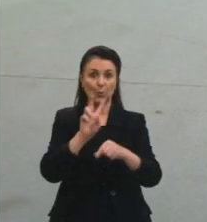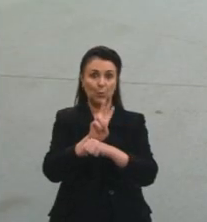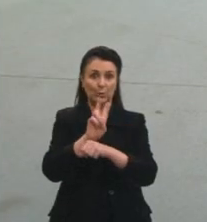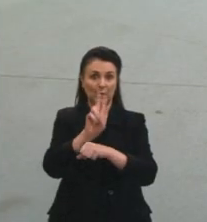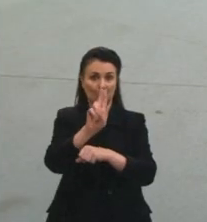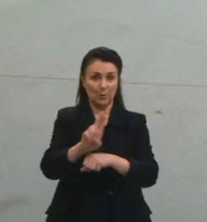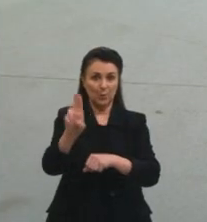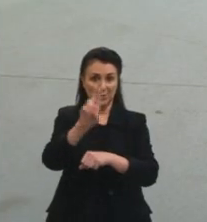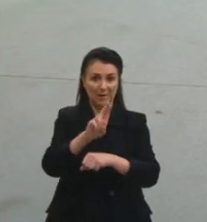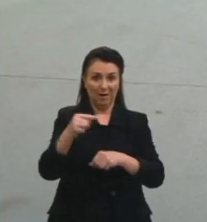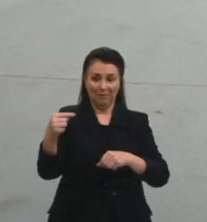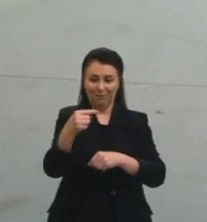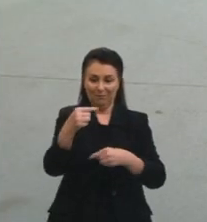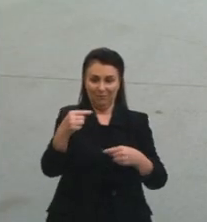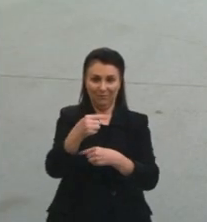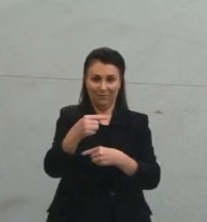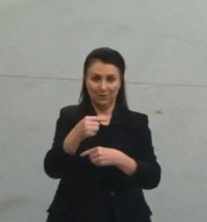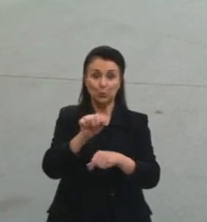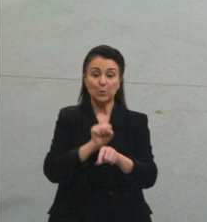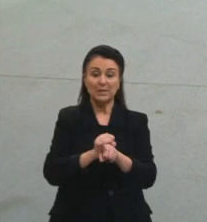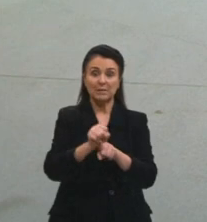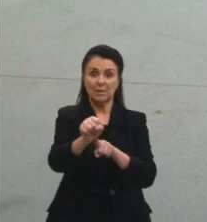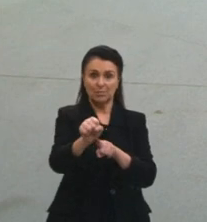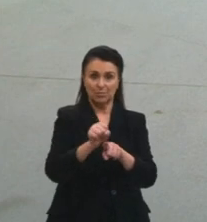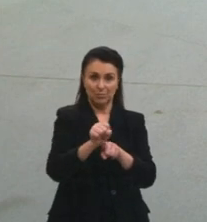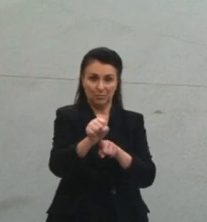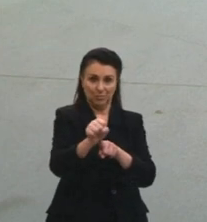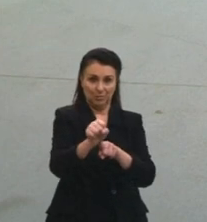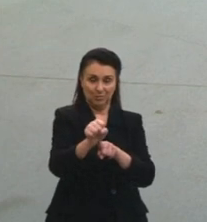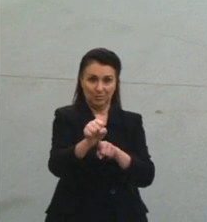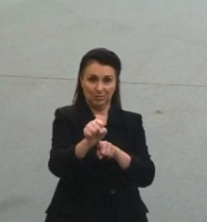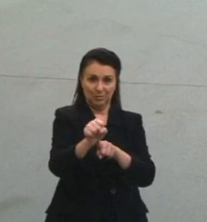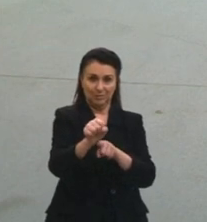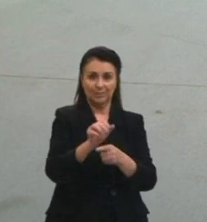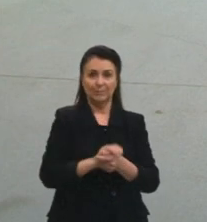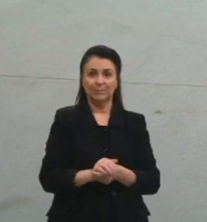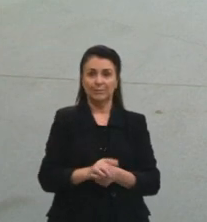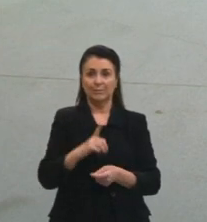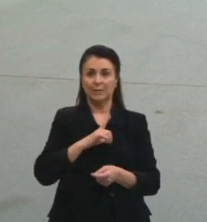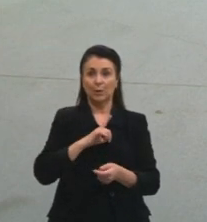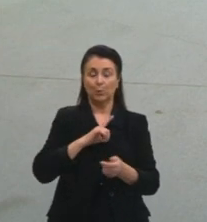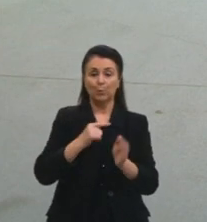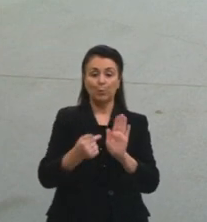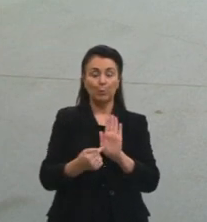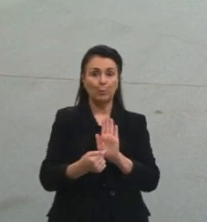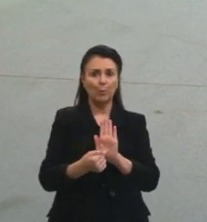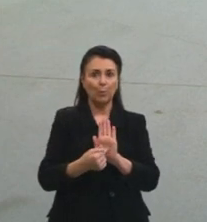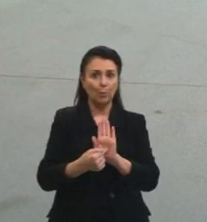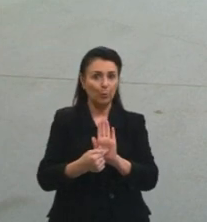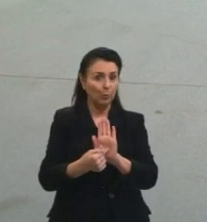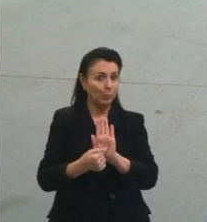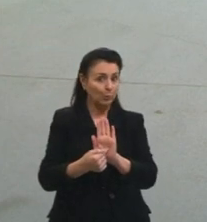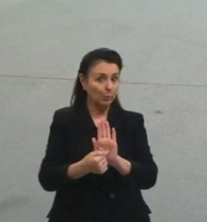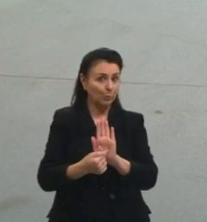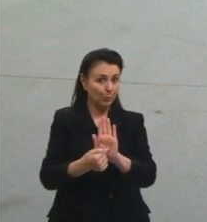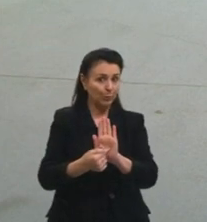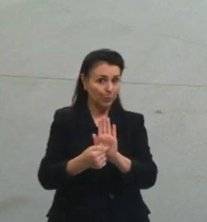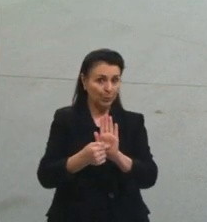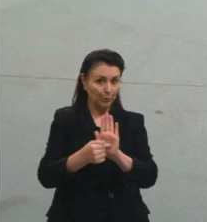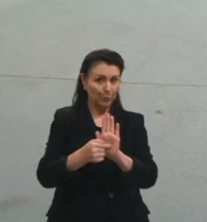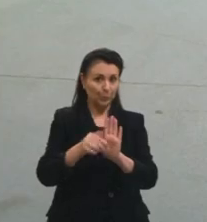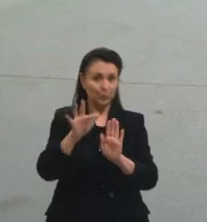tá aí eu botei fazer aqui no ladinho para não na minha baixar eu vou ter o ponto de fusão